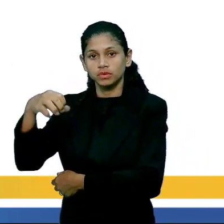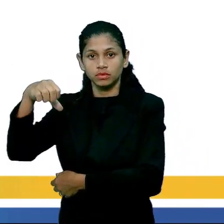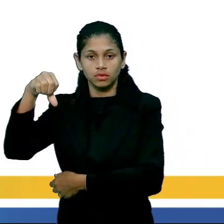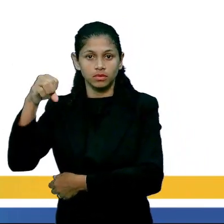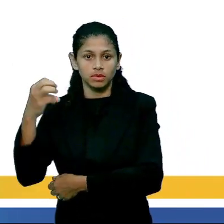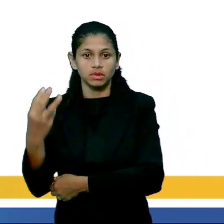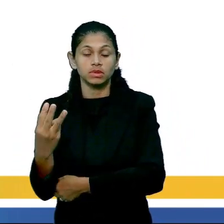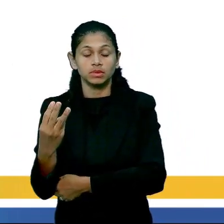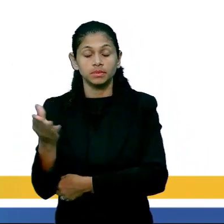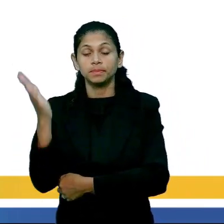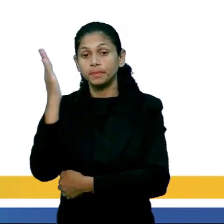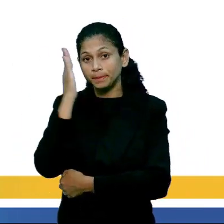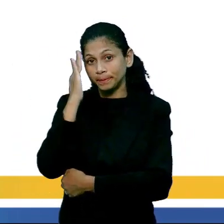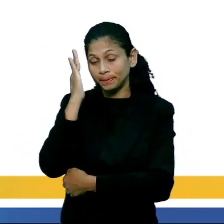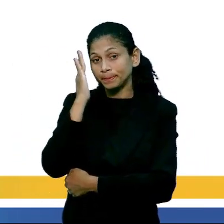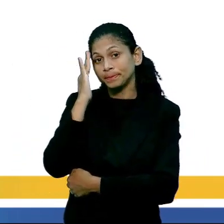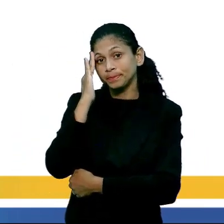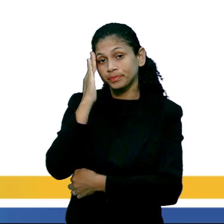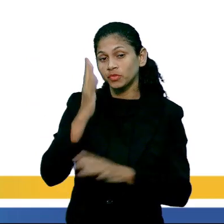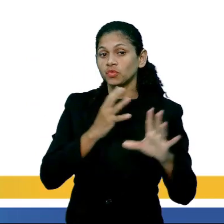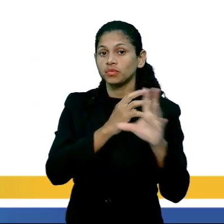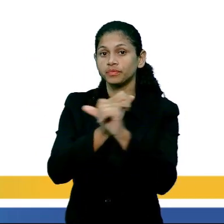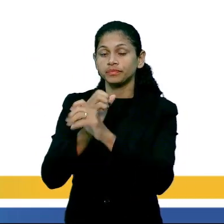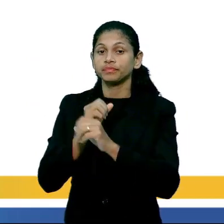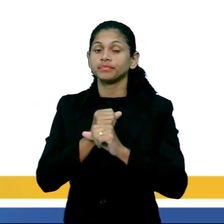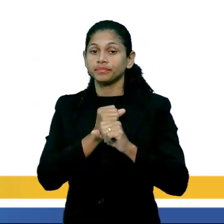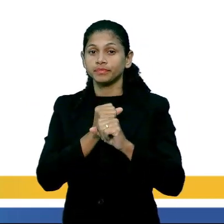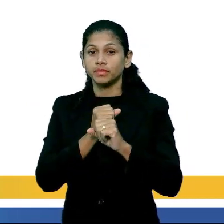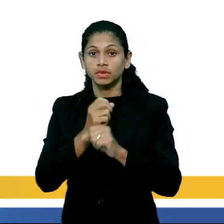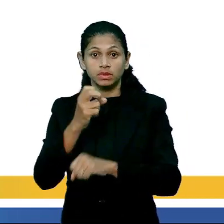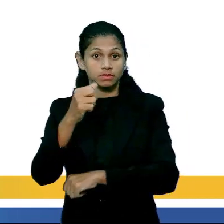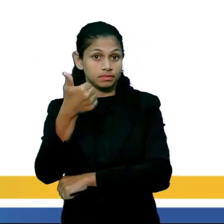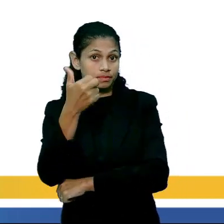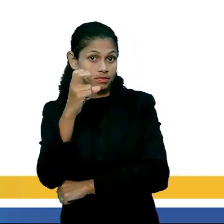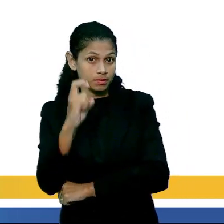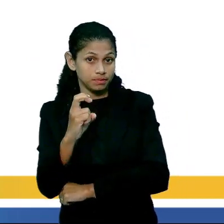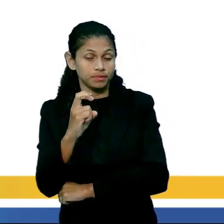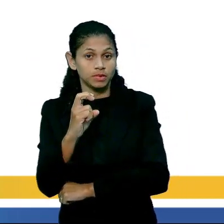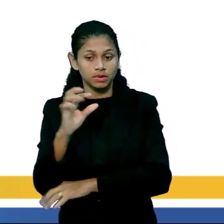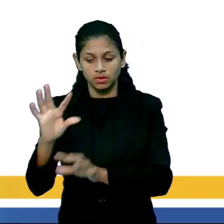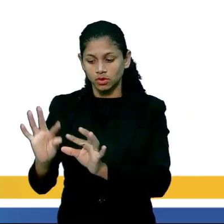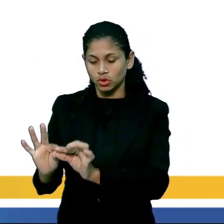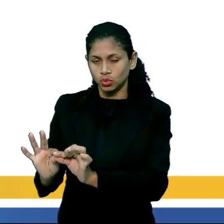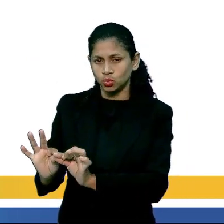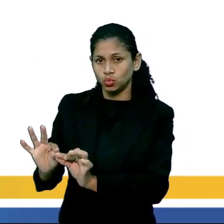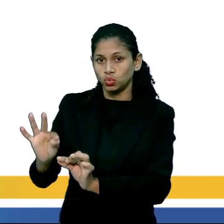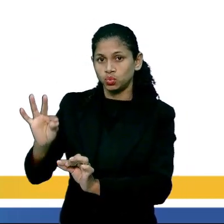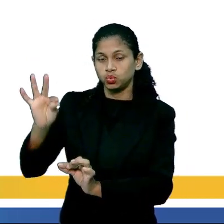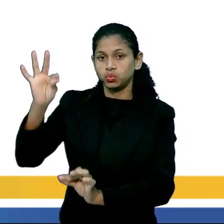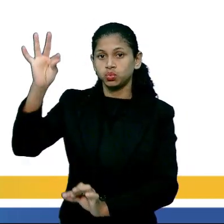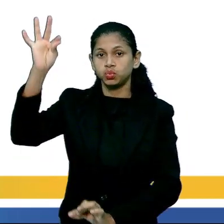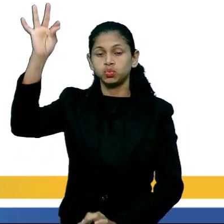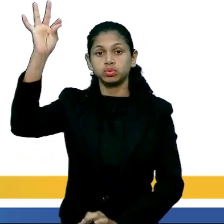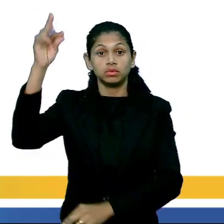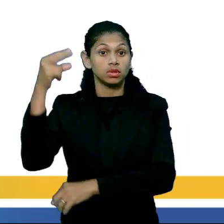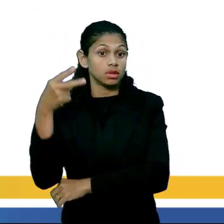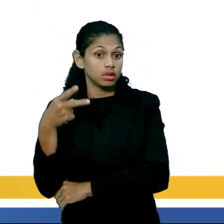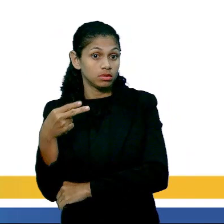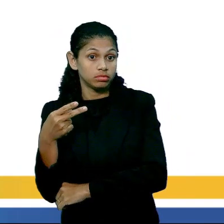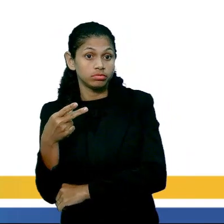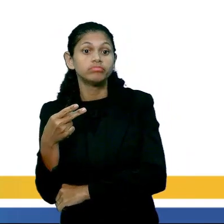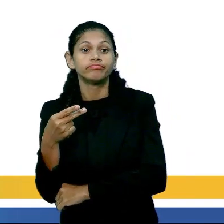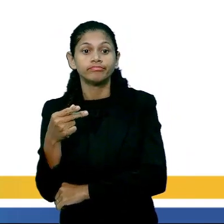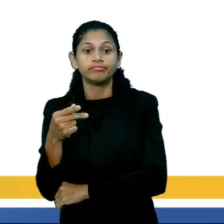então sabemos que a soma das 15 né alturas é igual a